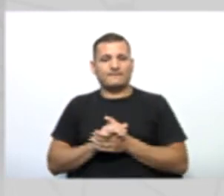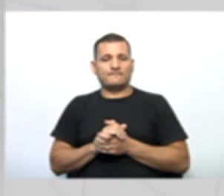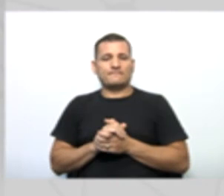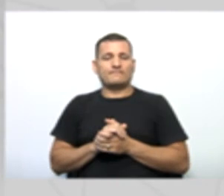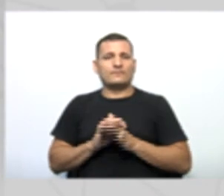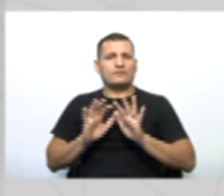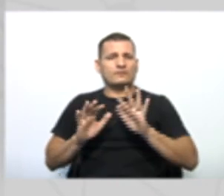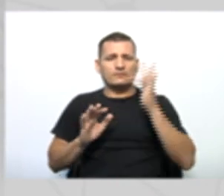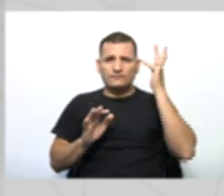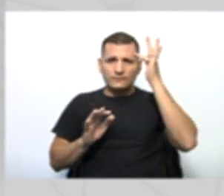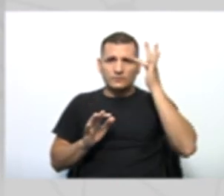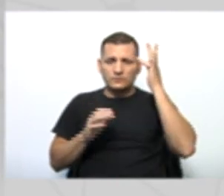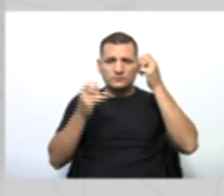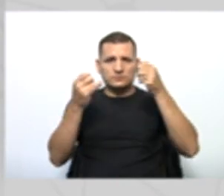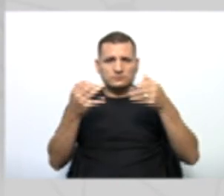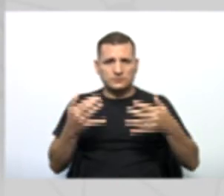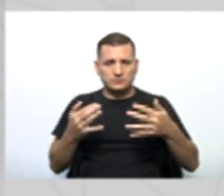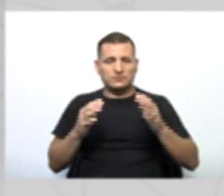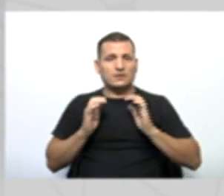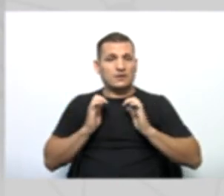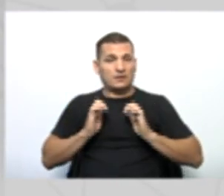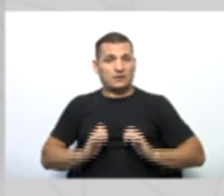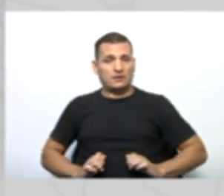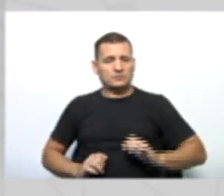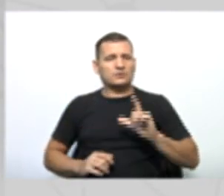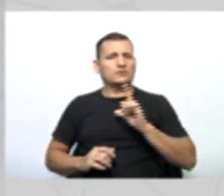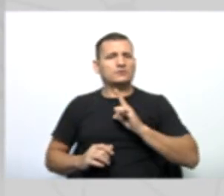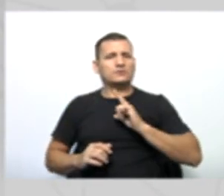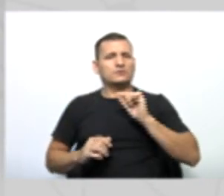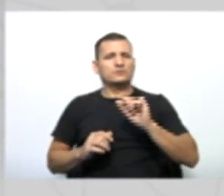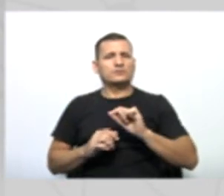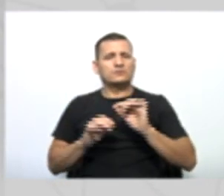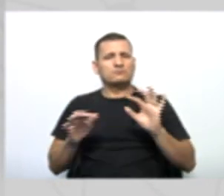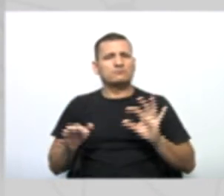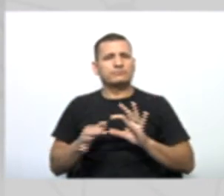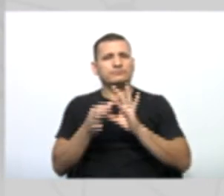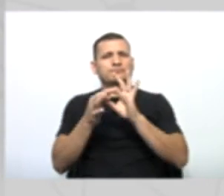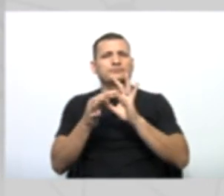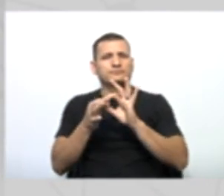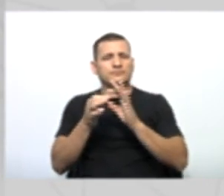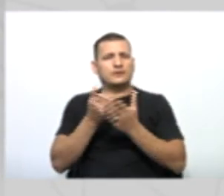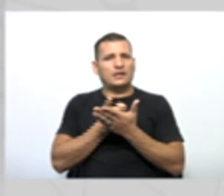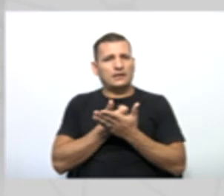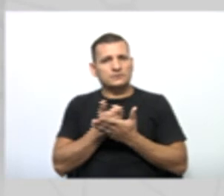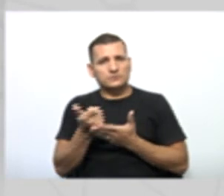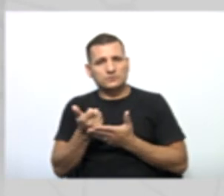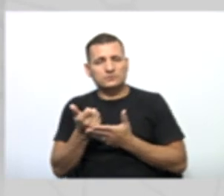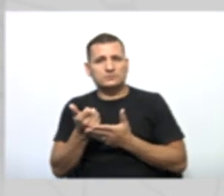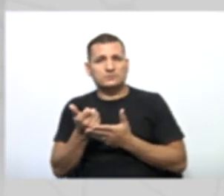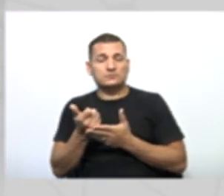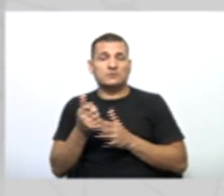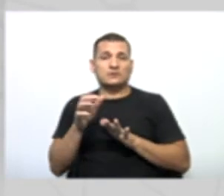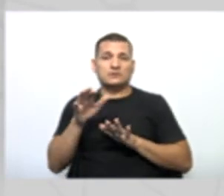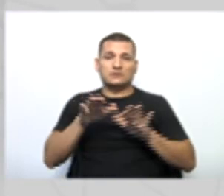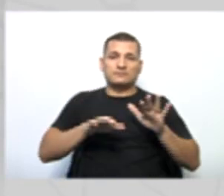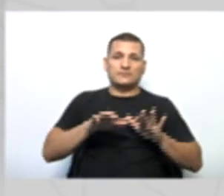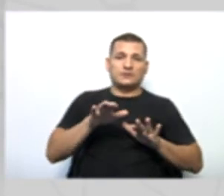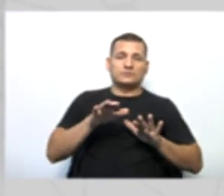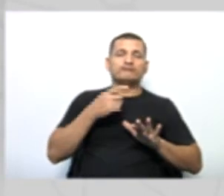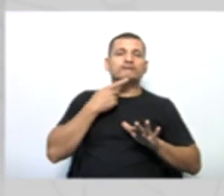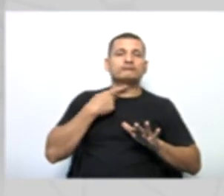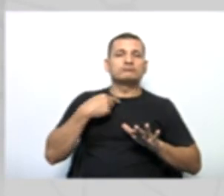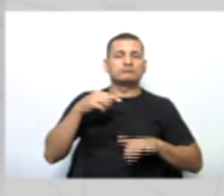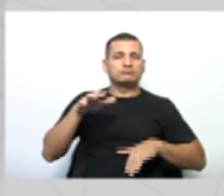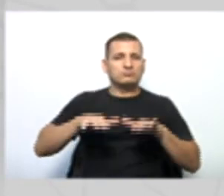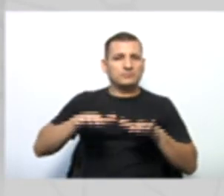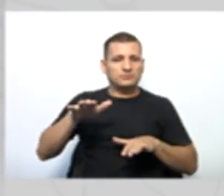para o filósofo, a ética está relacionada às ações que, para acontecerem, dependem da nossa